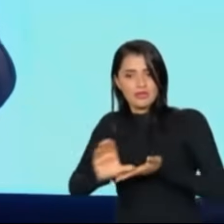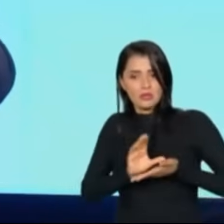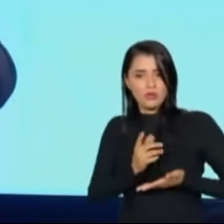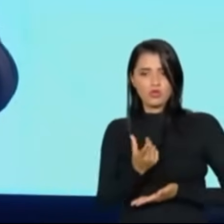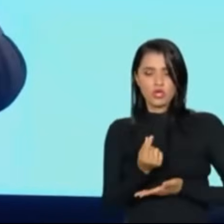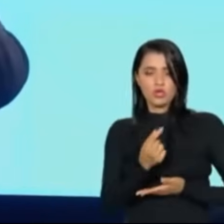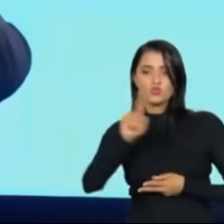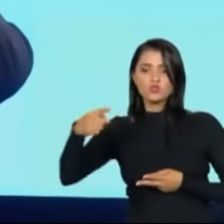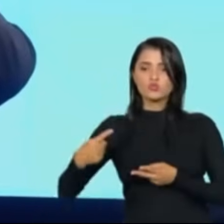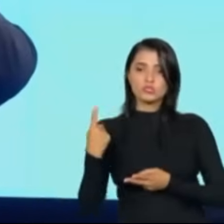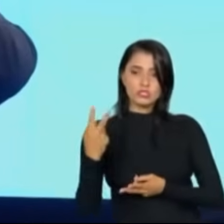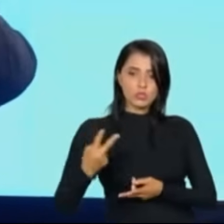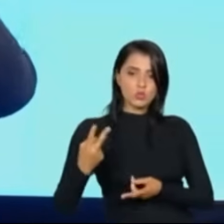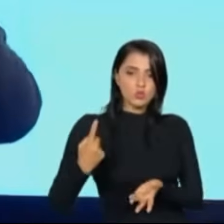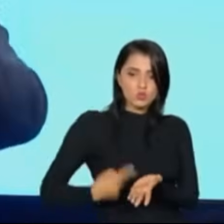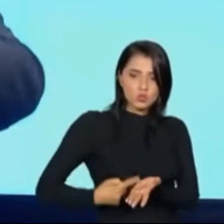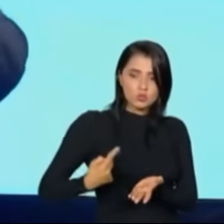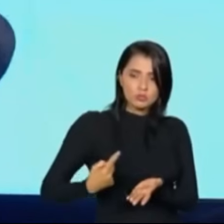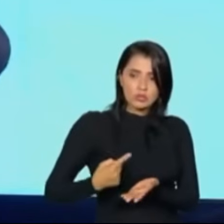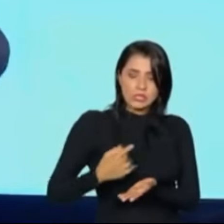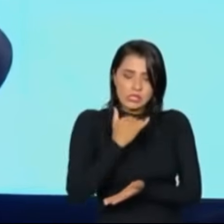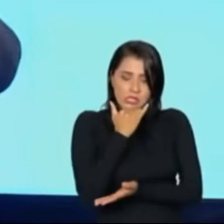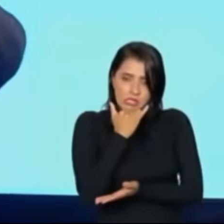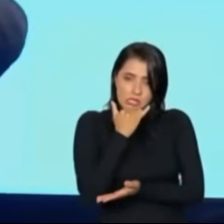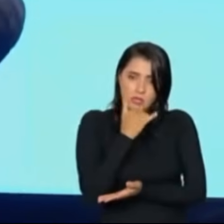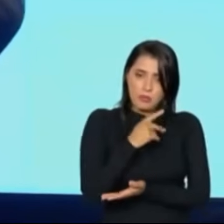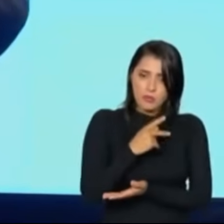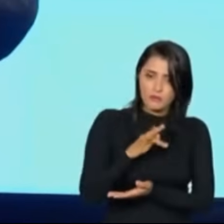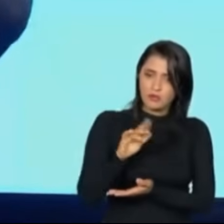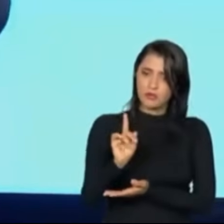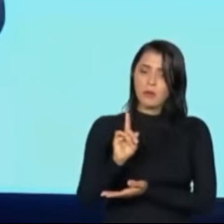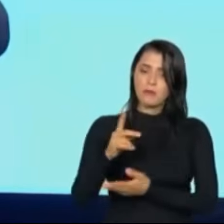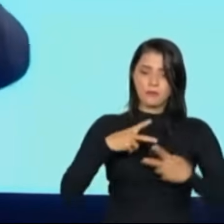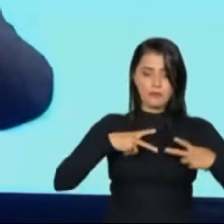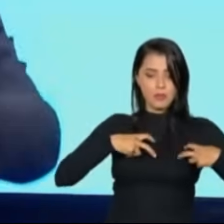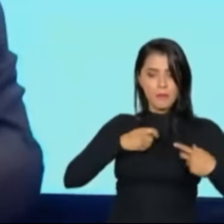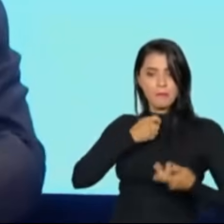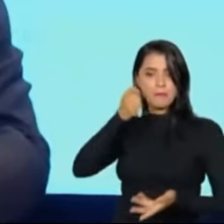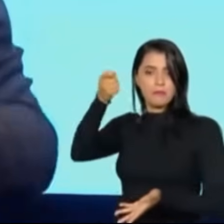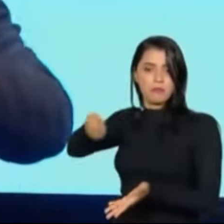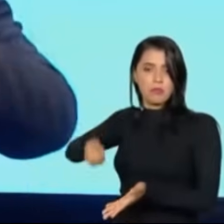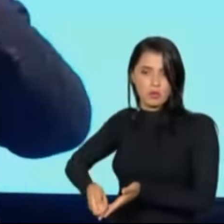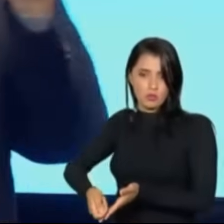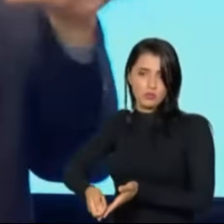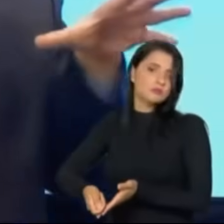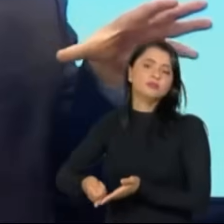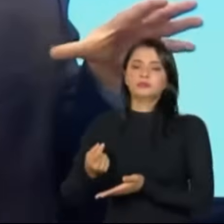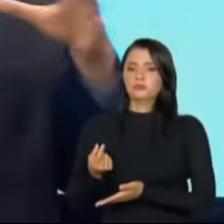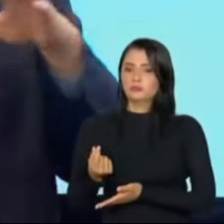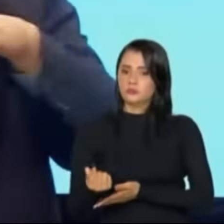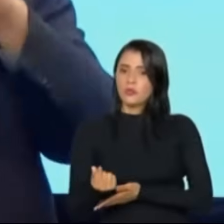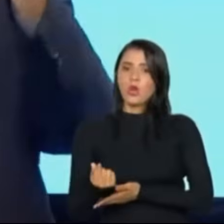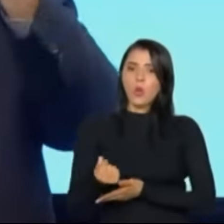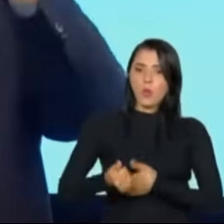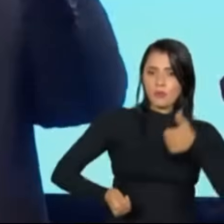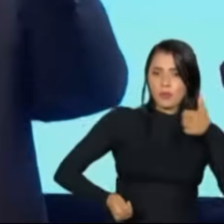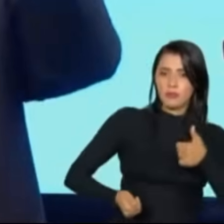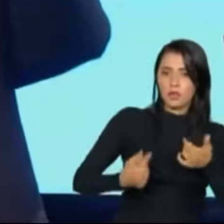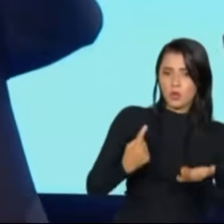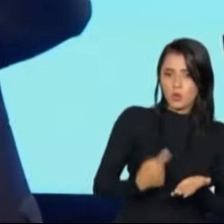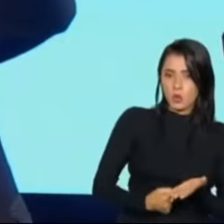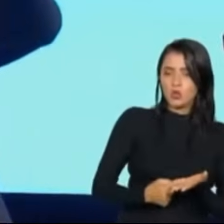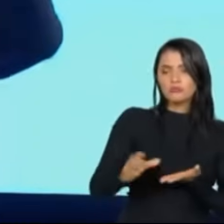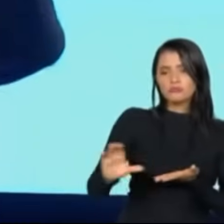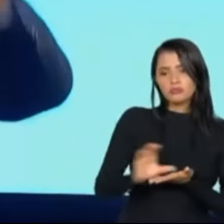segundo acordo, a Polícia Federal, a Petrobras pagou dinheiro. No primeiro, ele recebeu mais ou